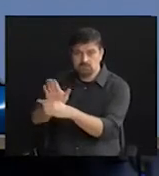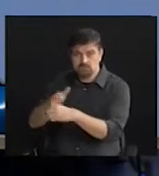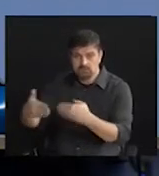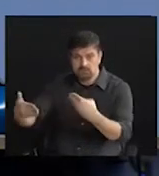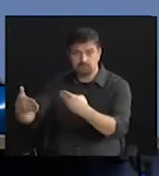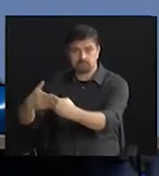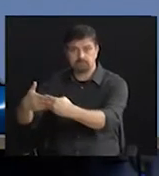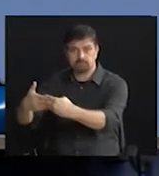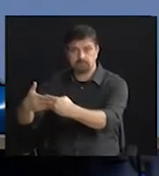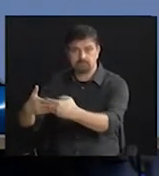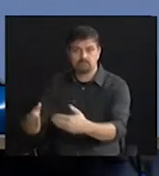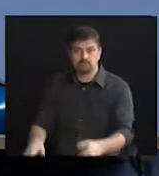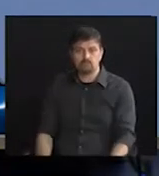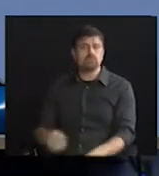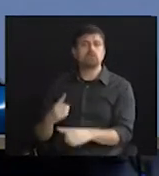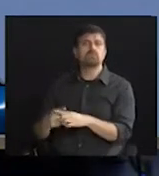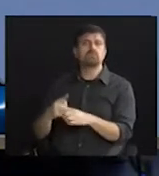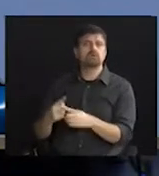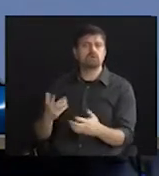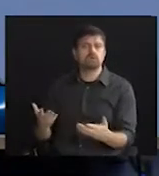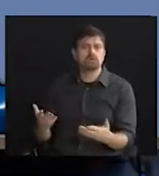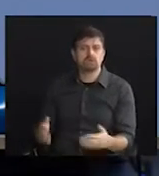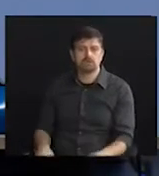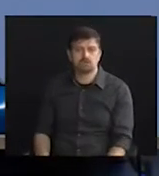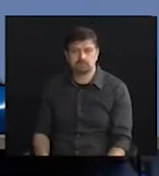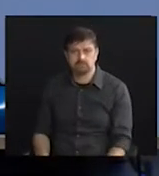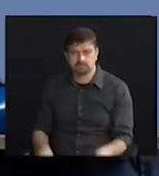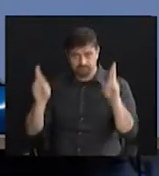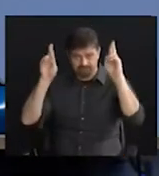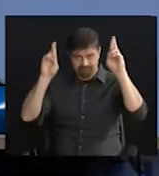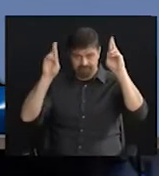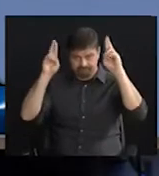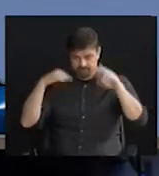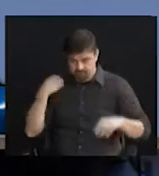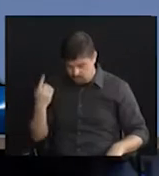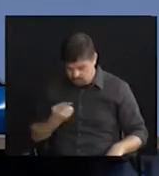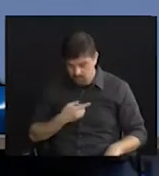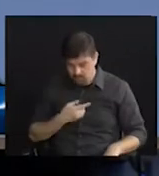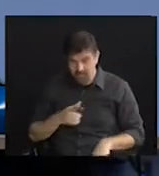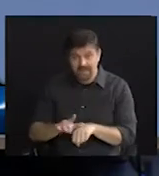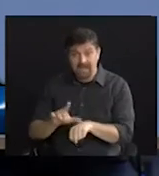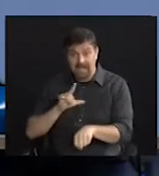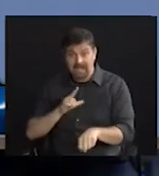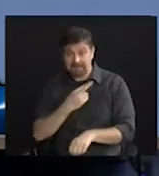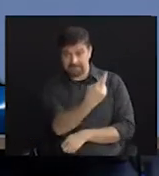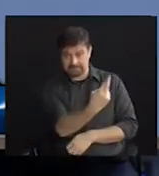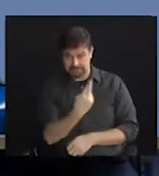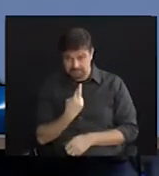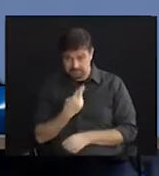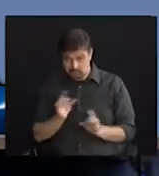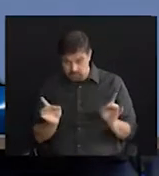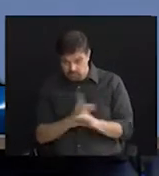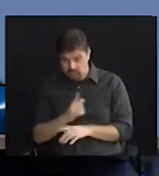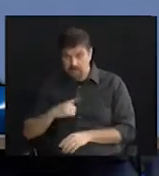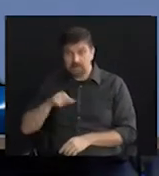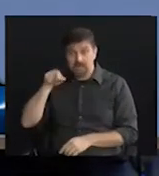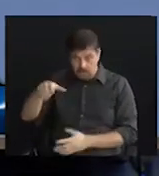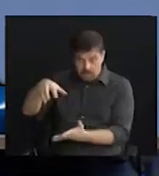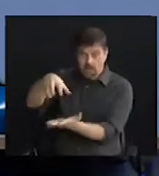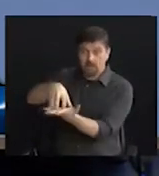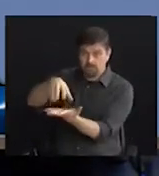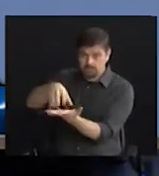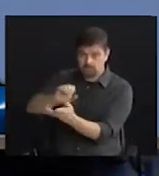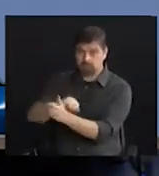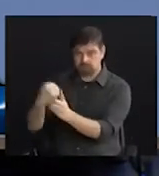assistência social ter sido fechado. Eu espero que a gente possa, já antes de chegar à resposta aqui, ter esse centro de referência aberto